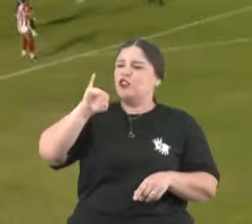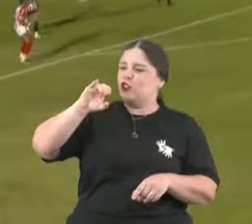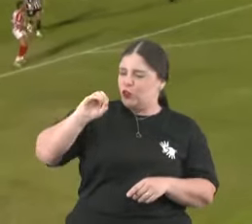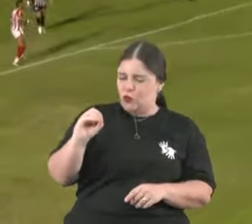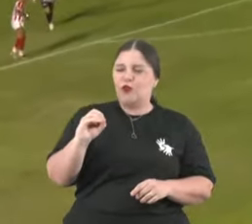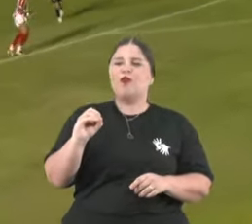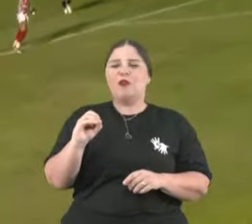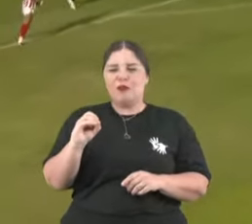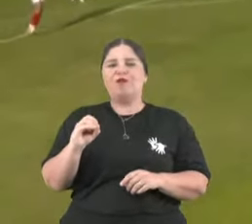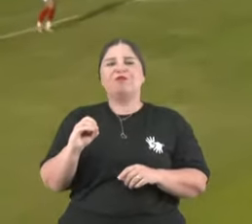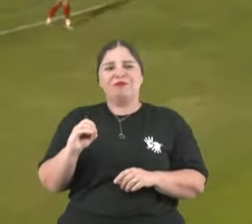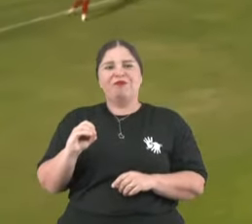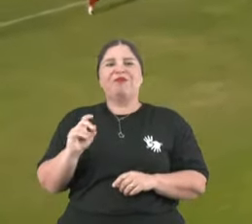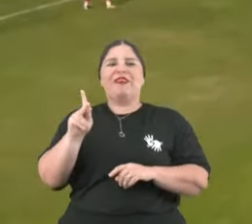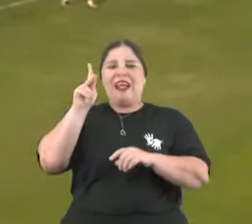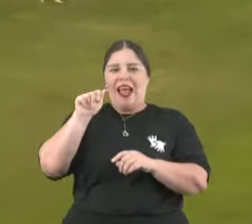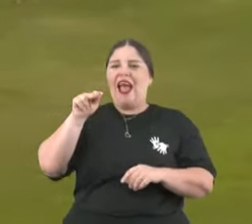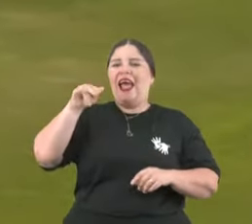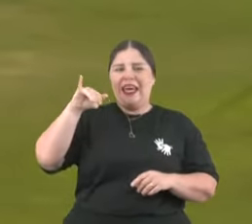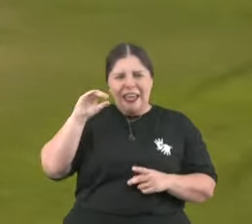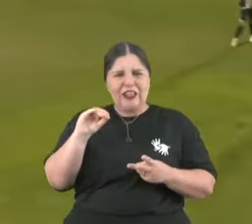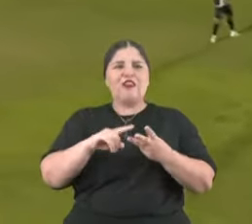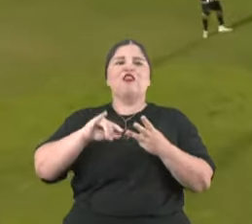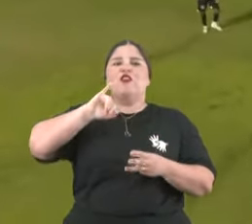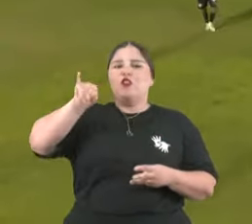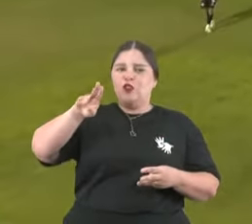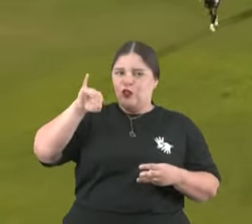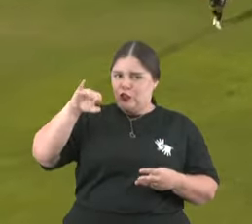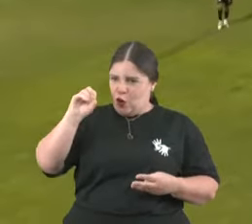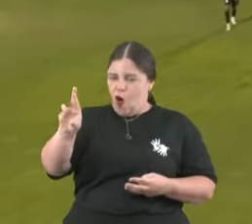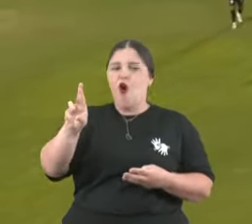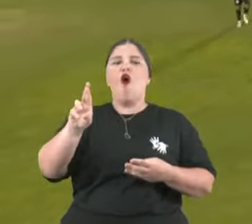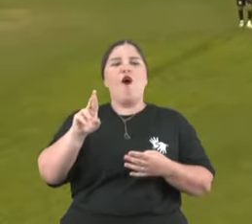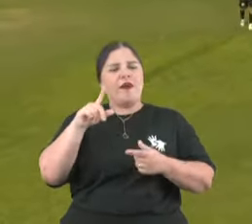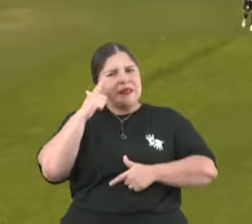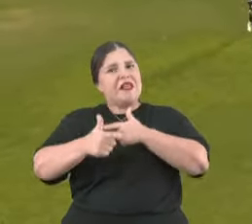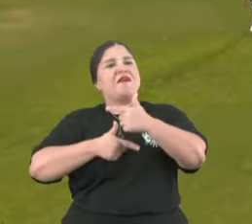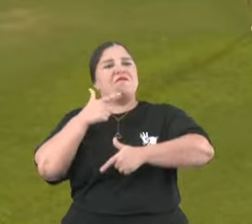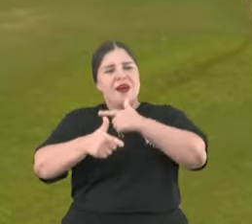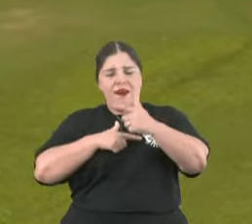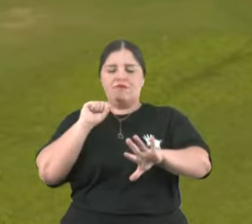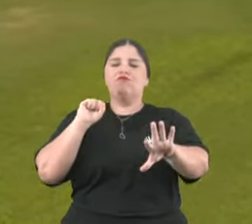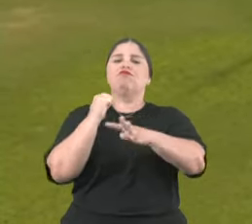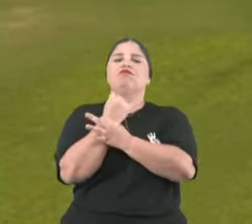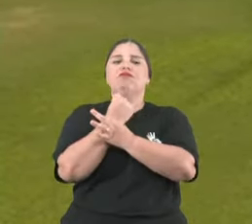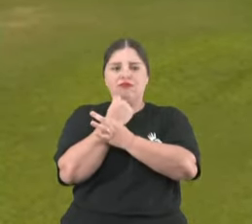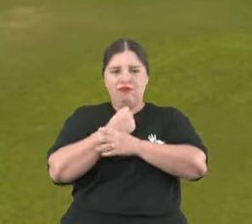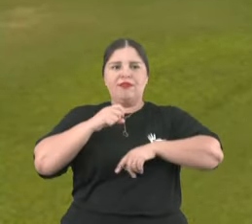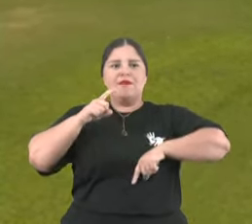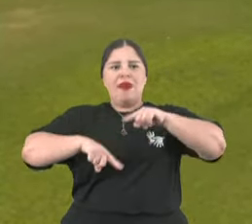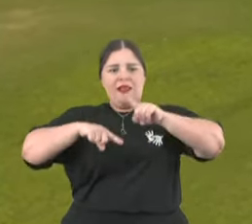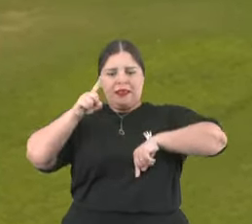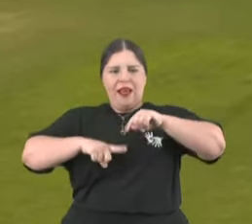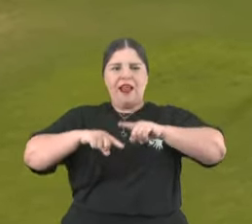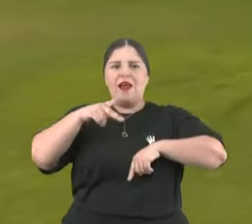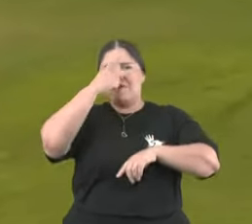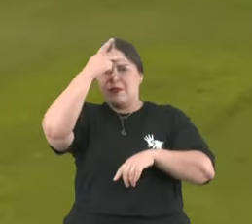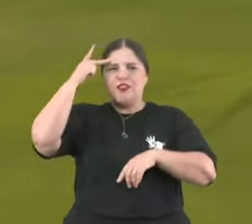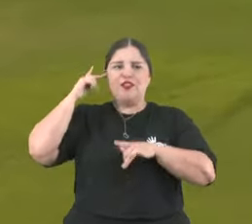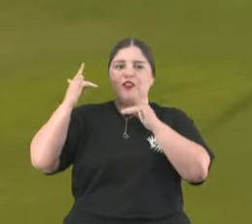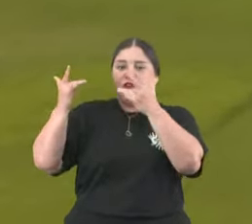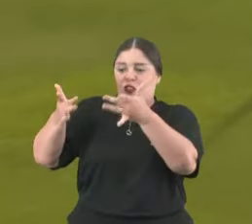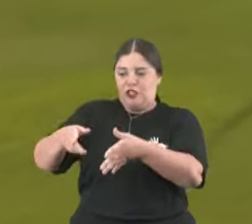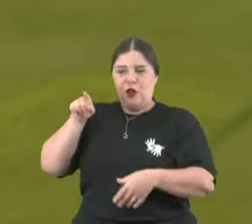não, não. Tá é certo. O Kiko e o Júnior. Estão lá trabalhando, garantindo o patrimônio de quem deixou lá, né? Por favor.